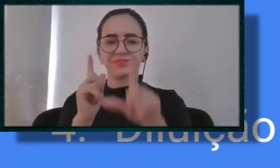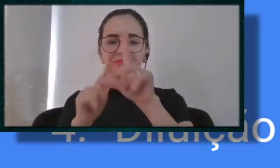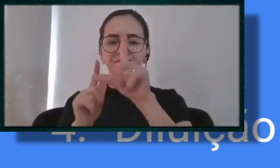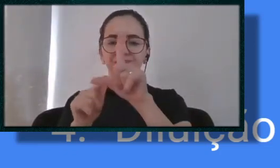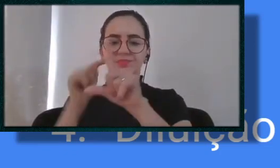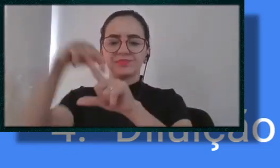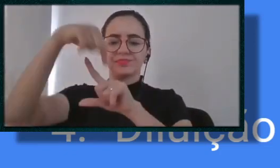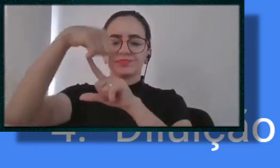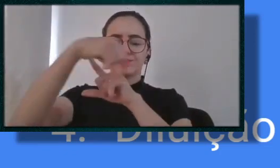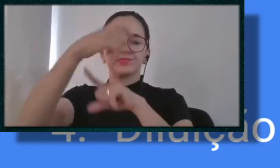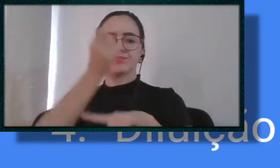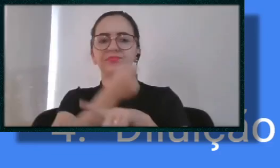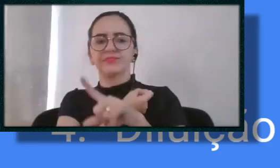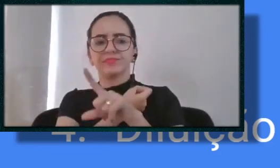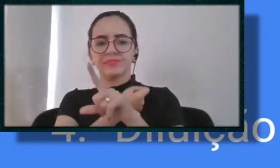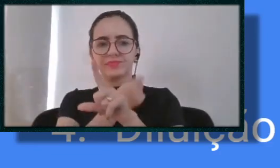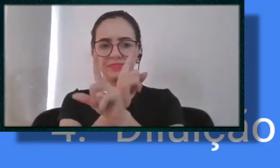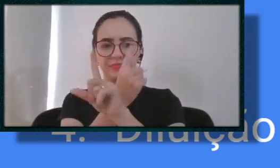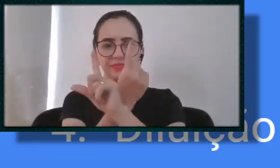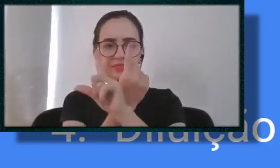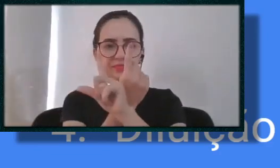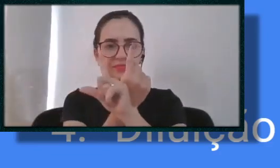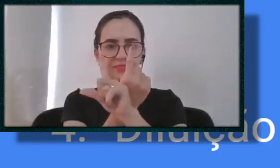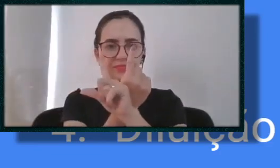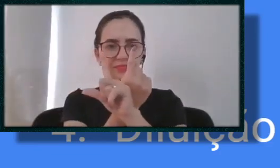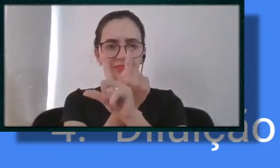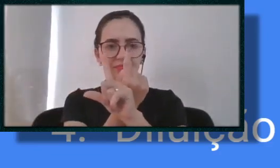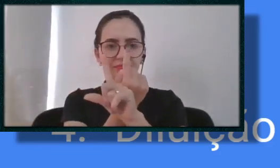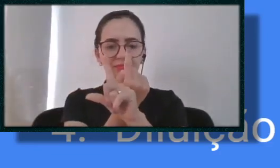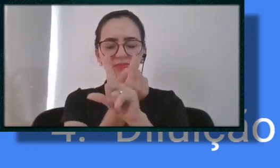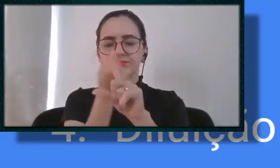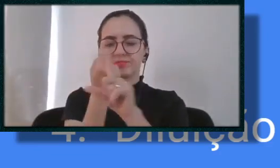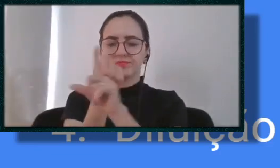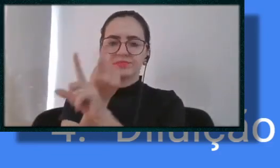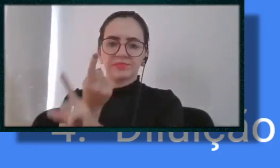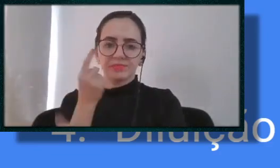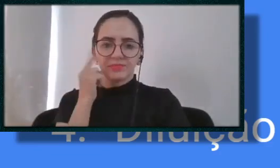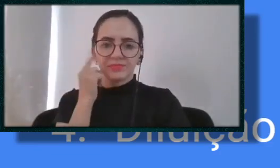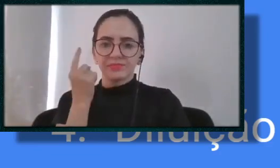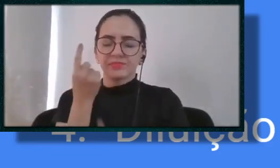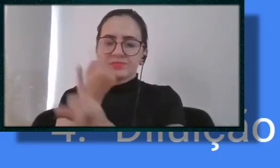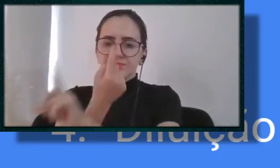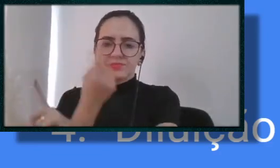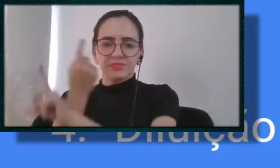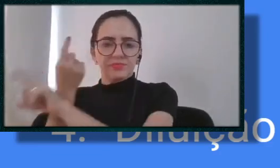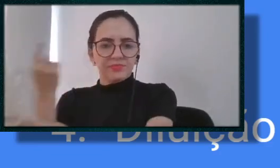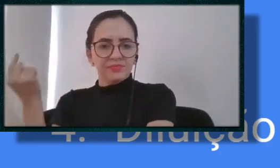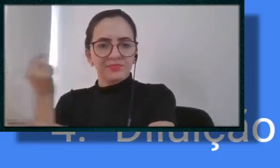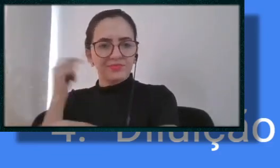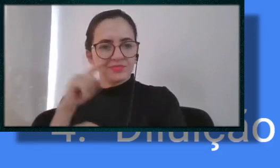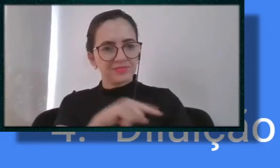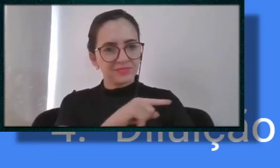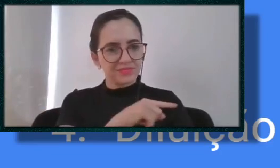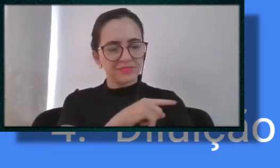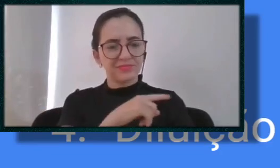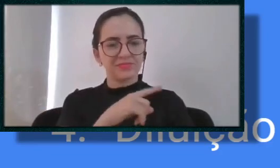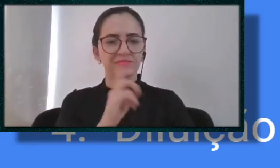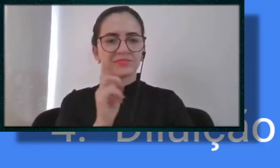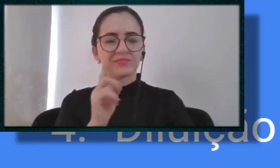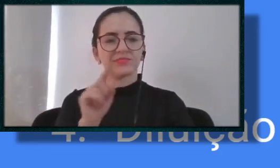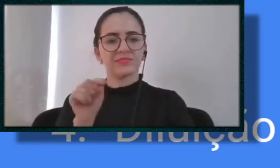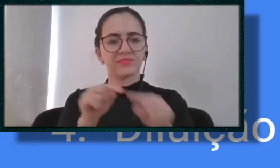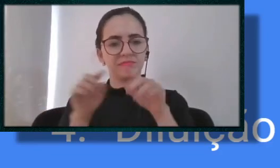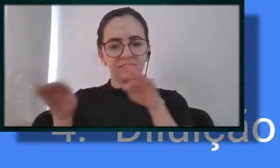Esses 1s que eu estou colocando aí é para dizer que essa equação está balanceada. Tecnicamente, uma equação balanceada não precisa ter o número